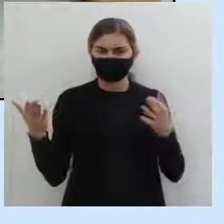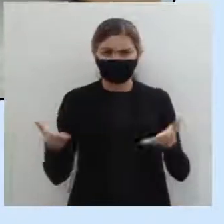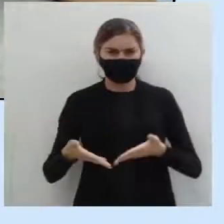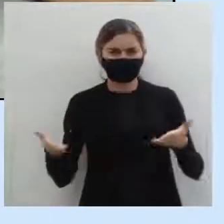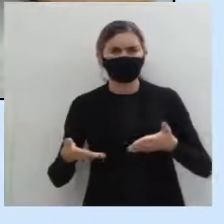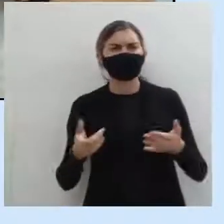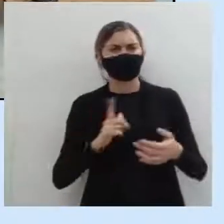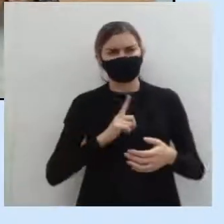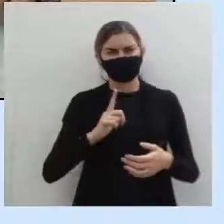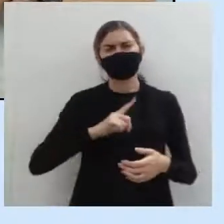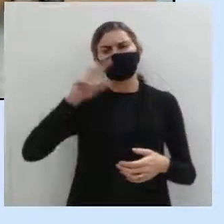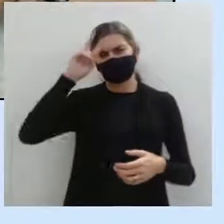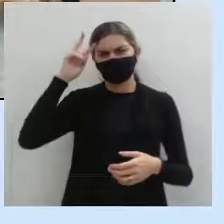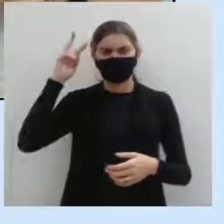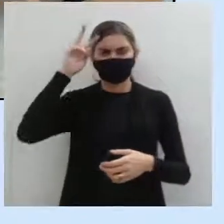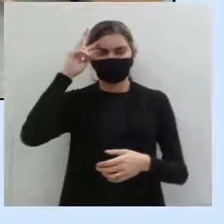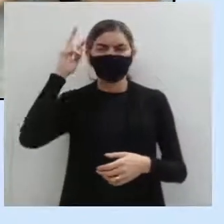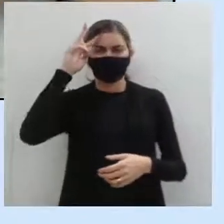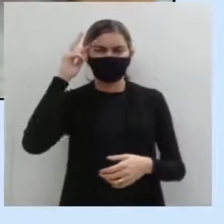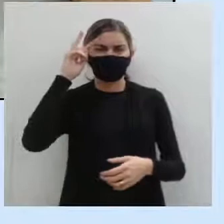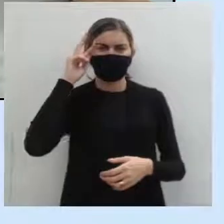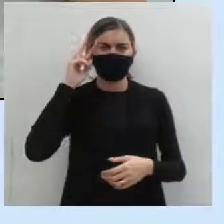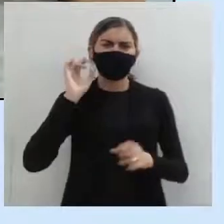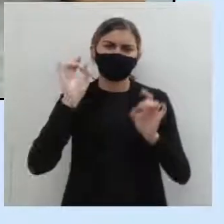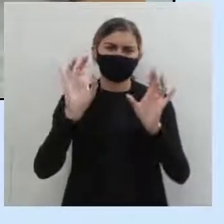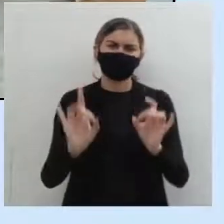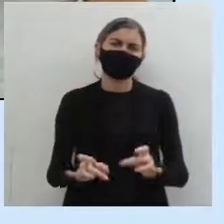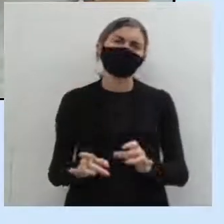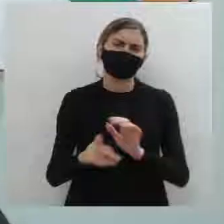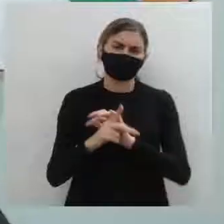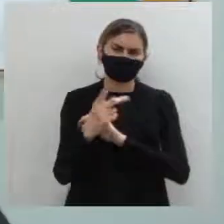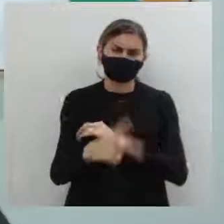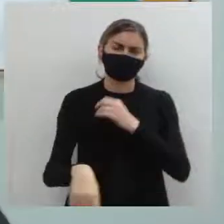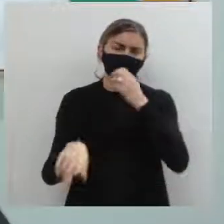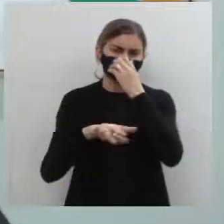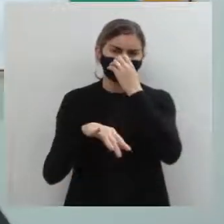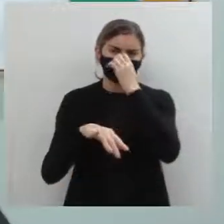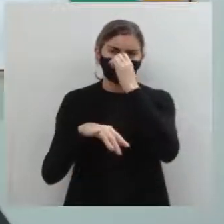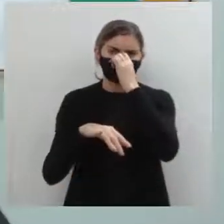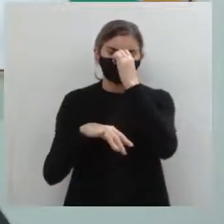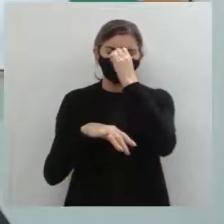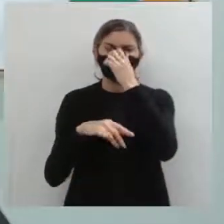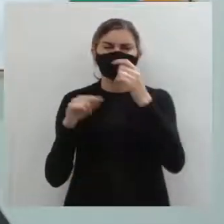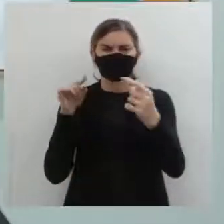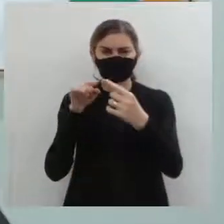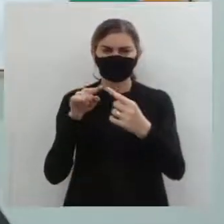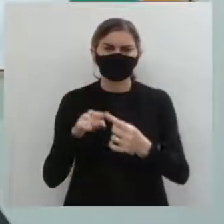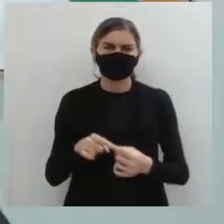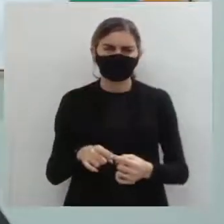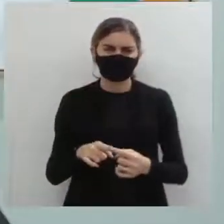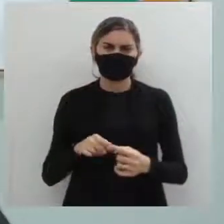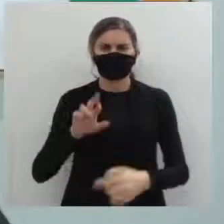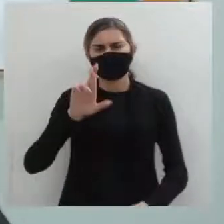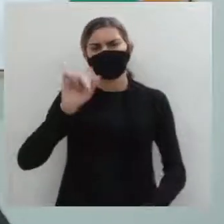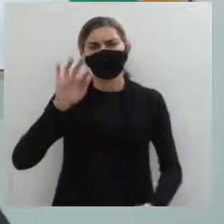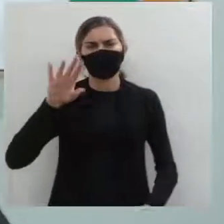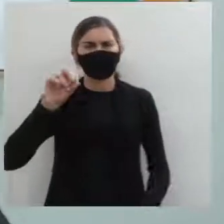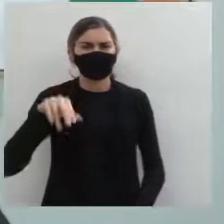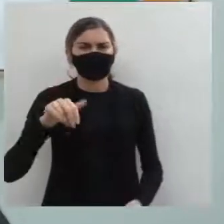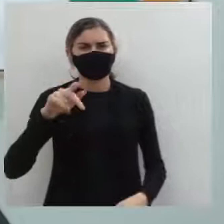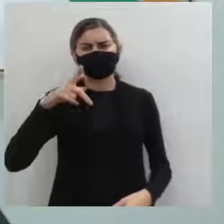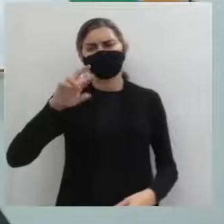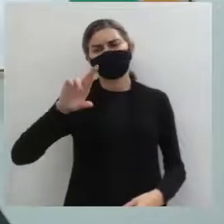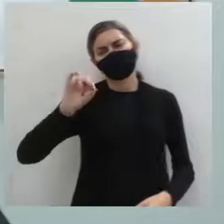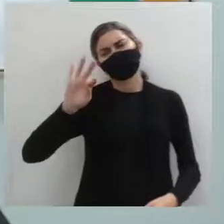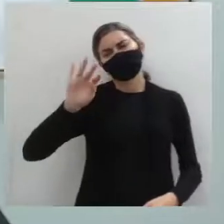Hoje, existem historiadores especializados nessa questão ligada à reforma protestante